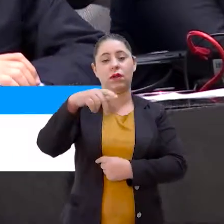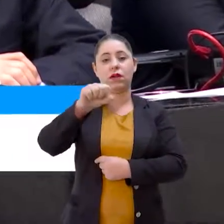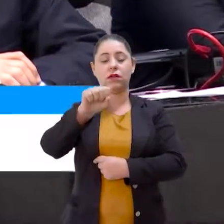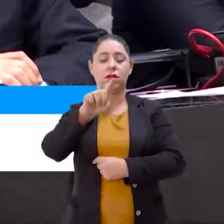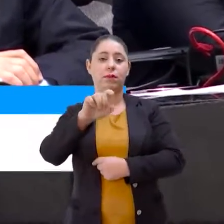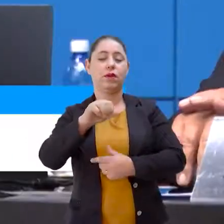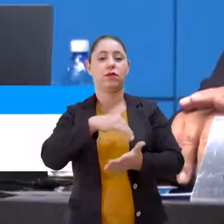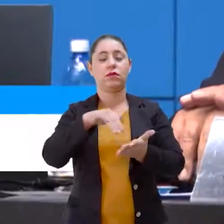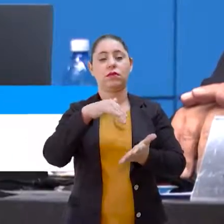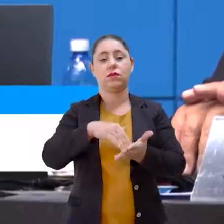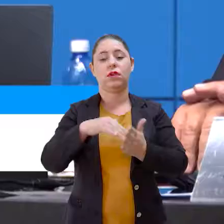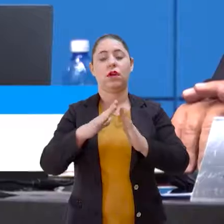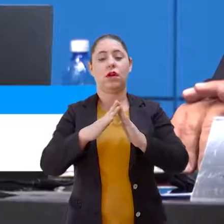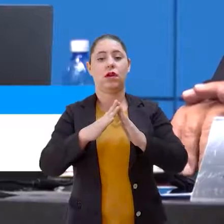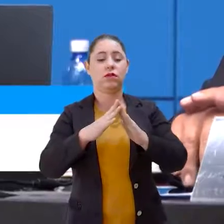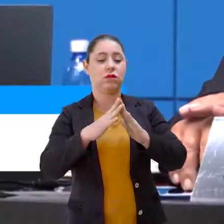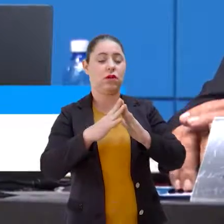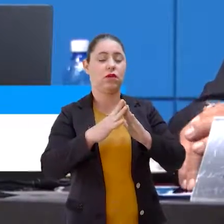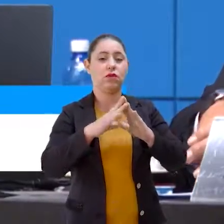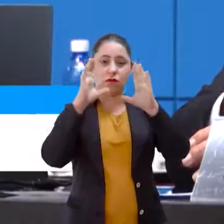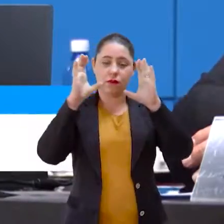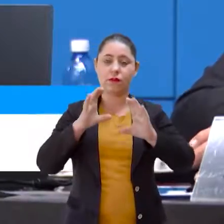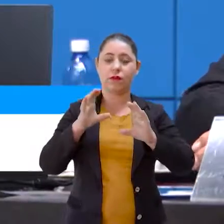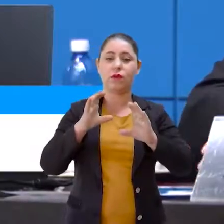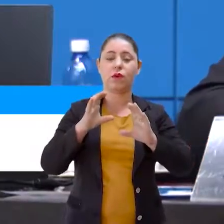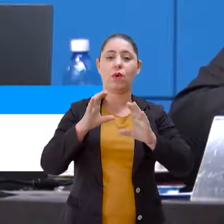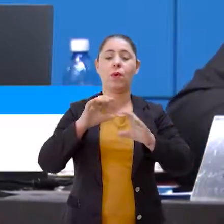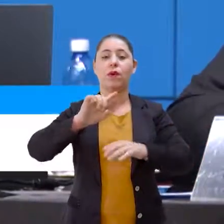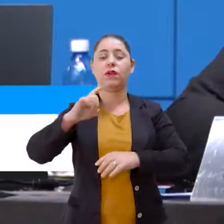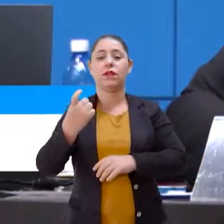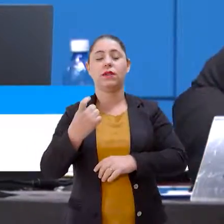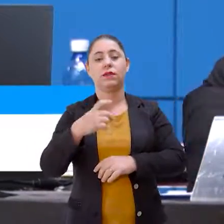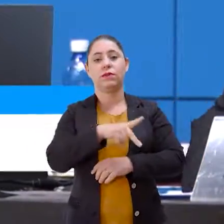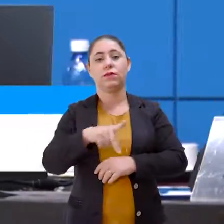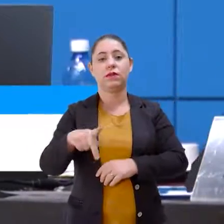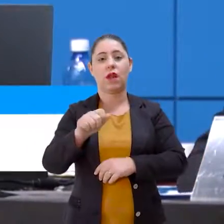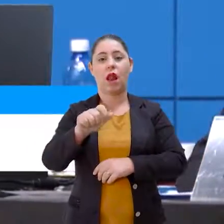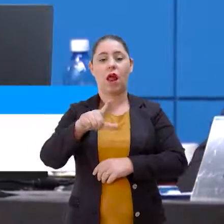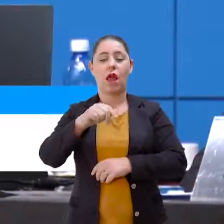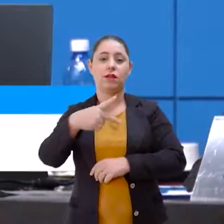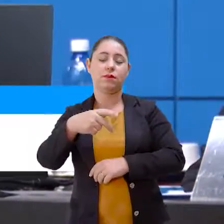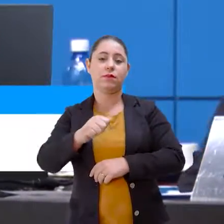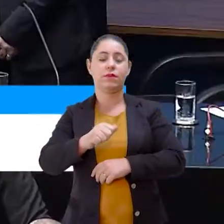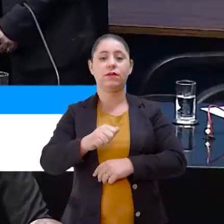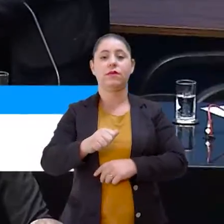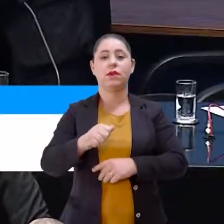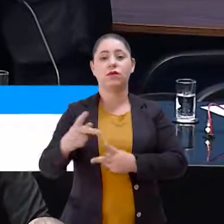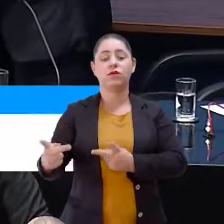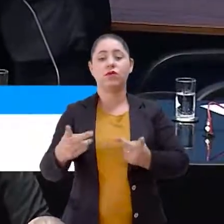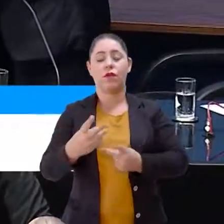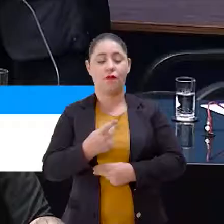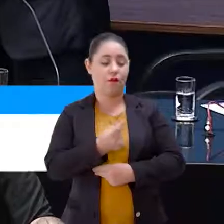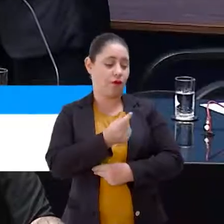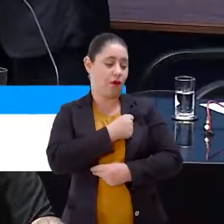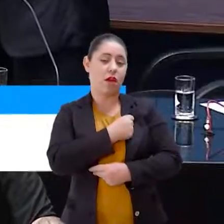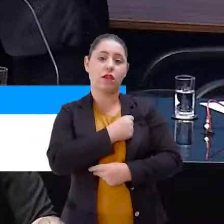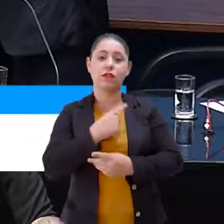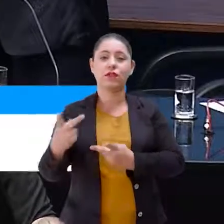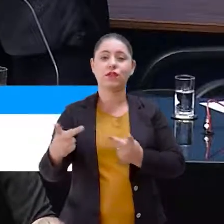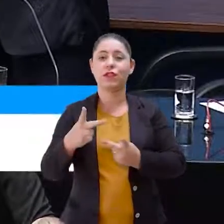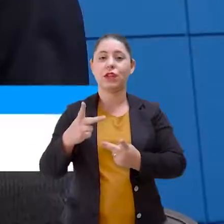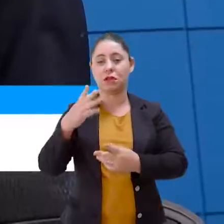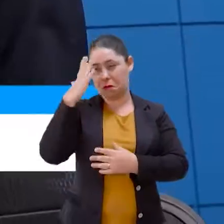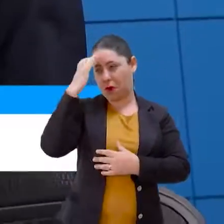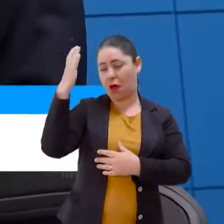do PSDB, e o secretário da Casa Civil Paulistana e ex-presidente da Alesp, Cauê Macris, receberam o título de